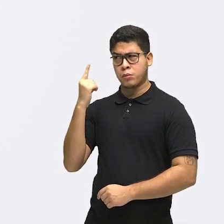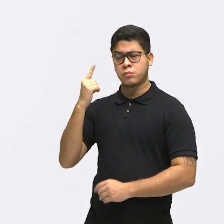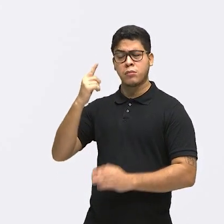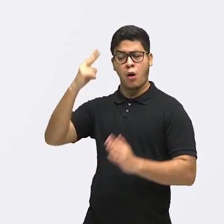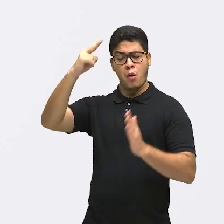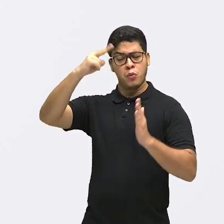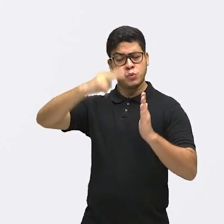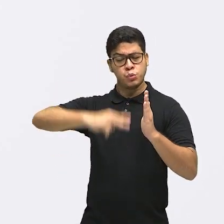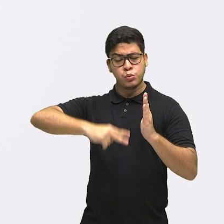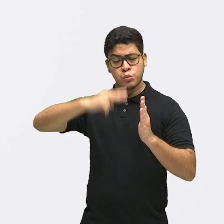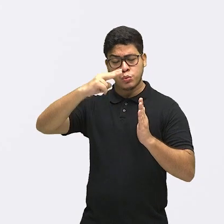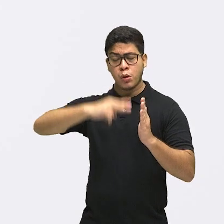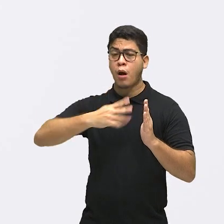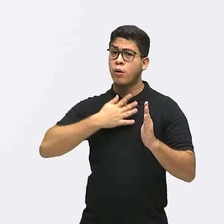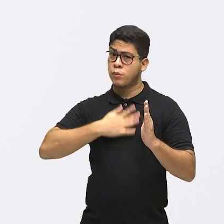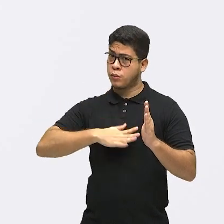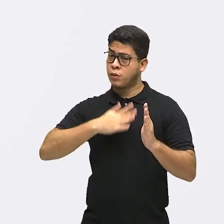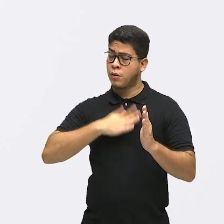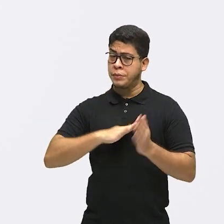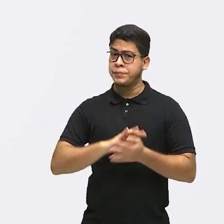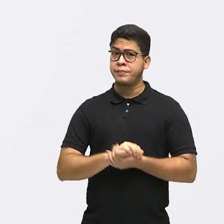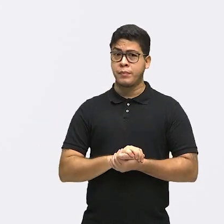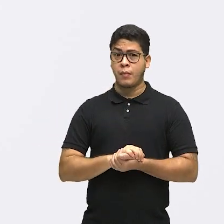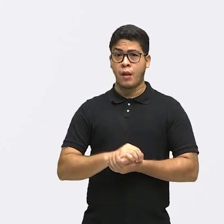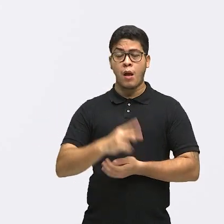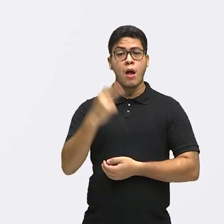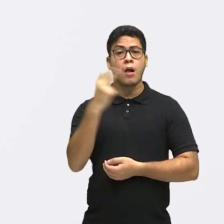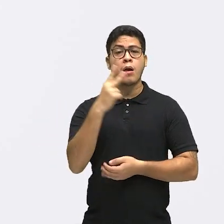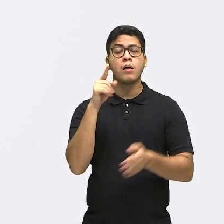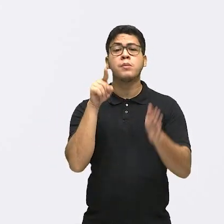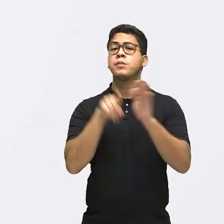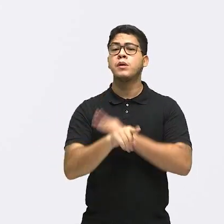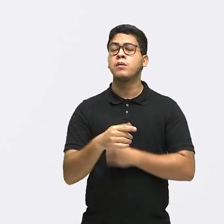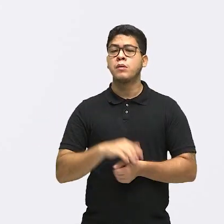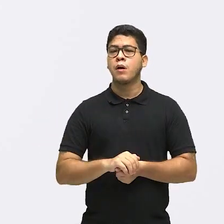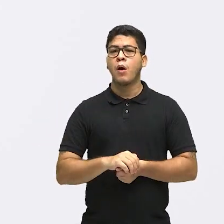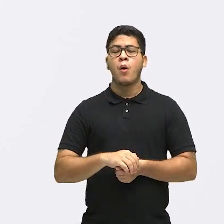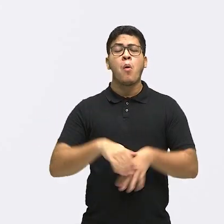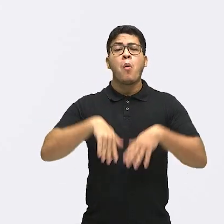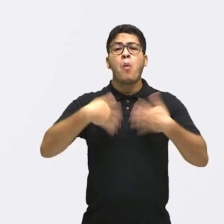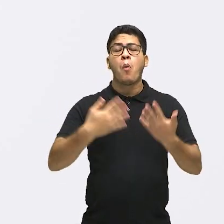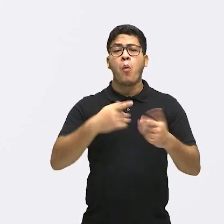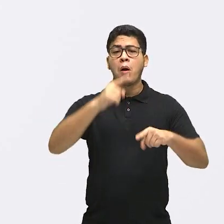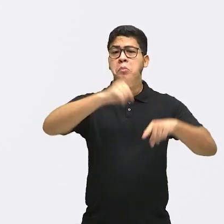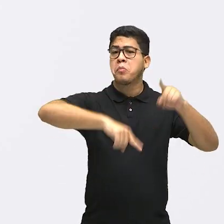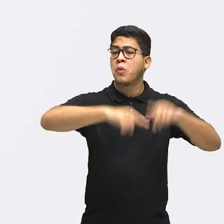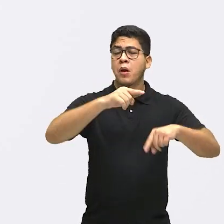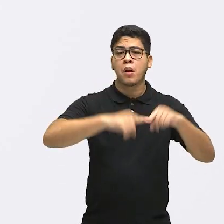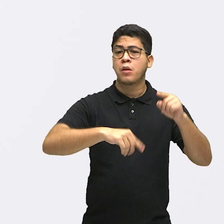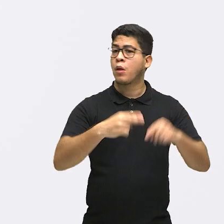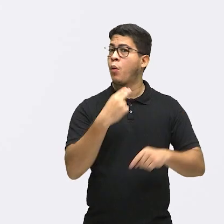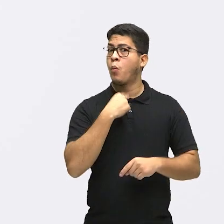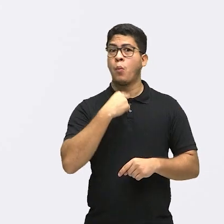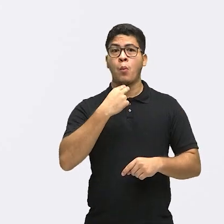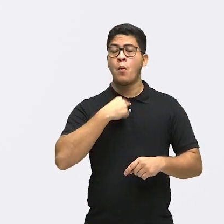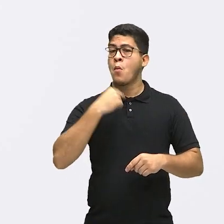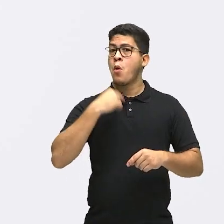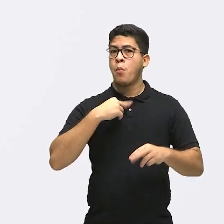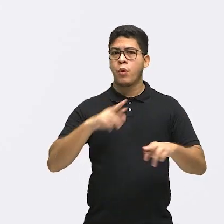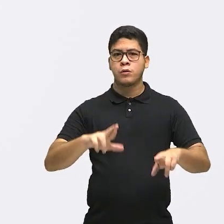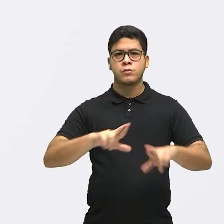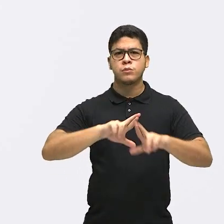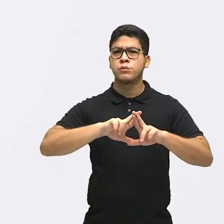global. Questão 2. Dos materiais abaixo, qual material não pode ser